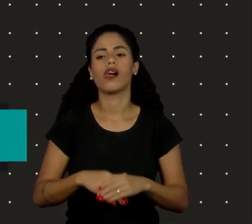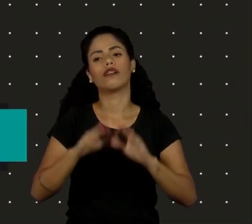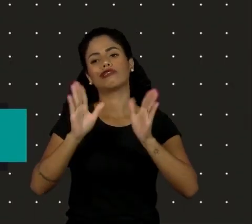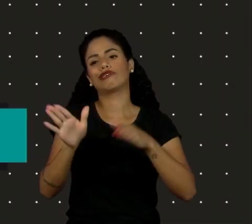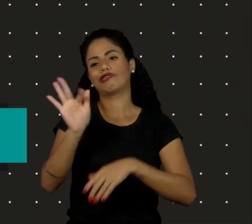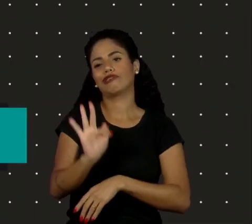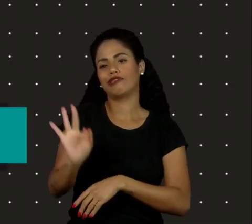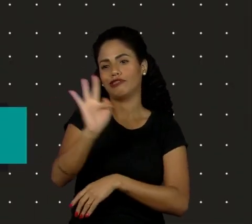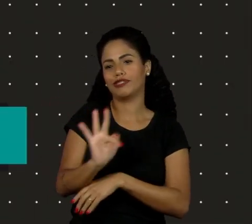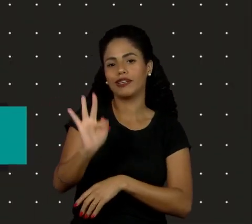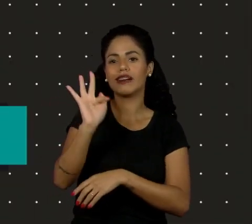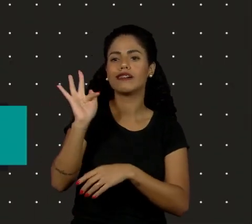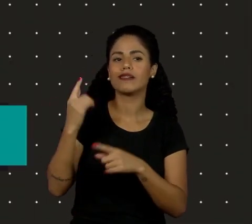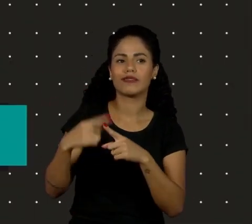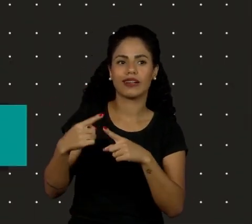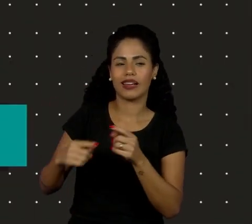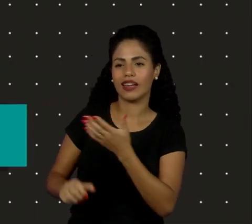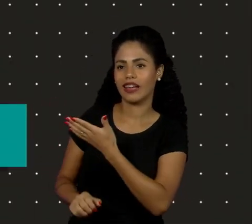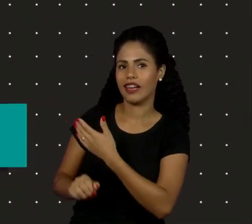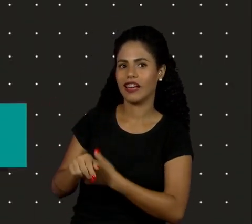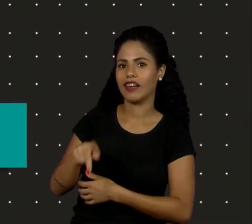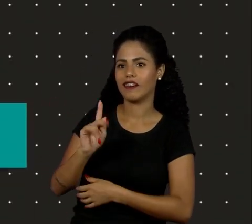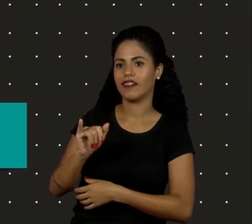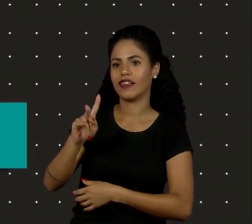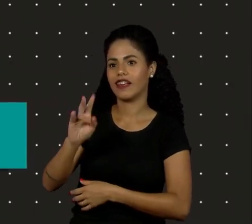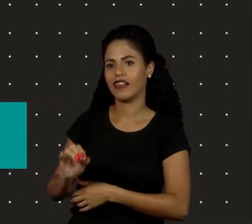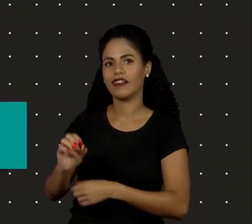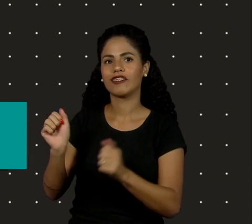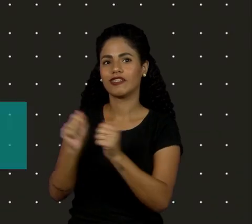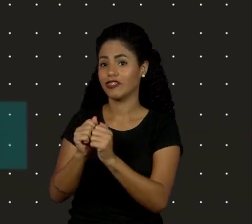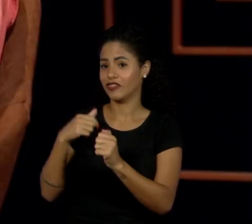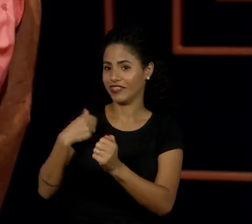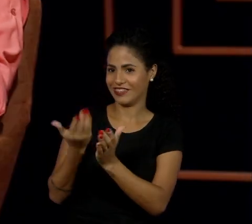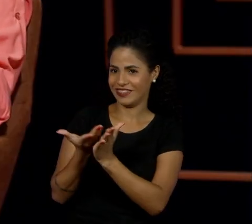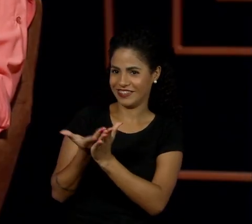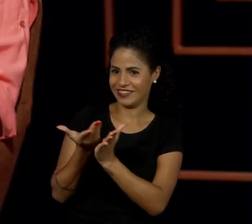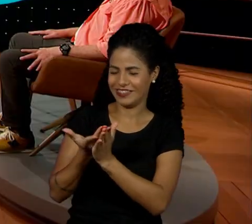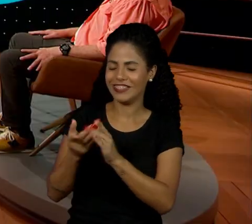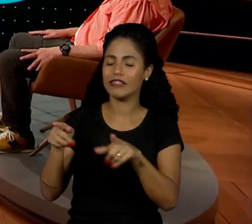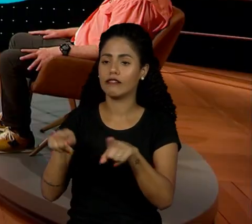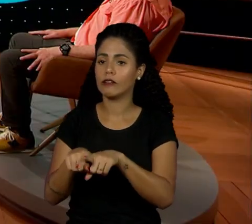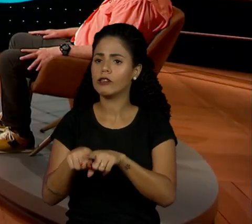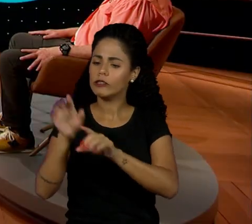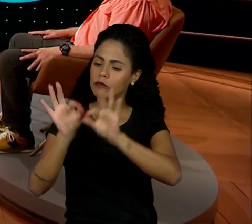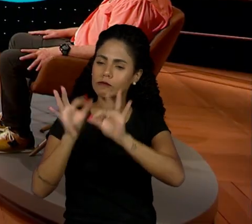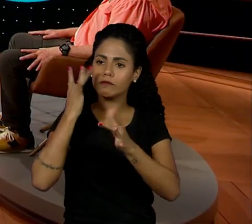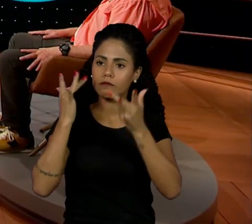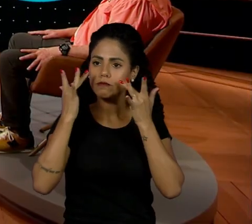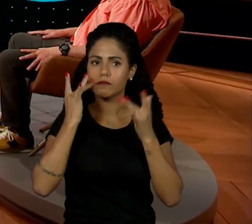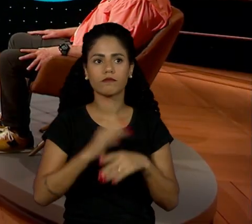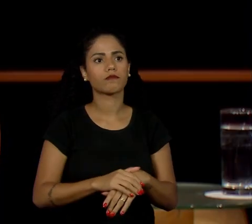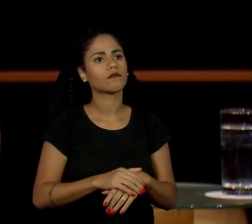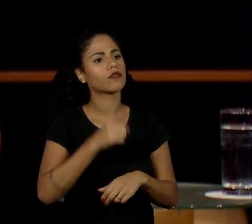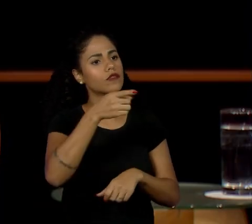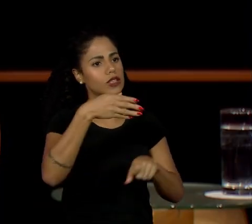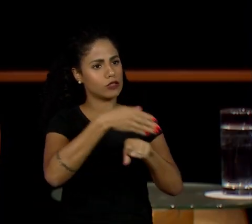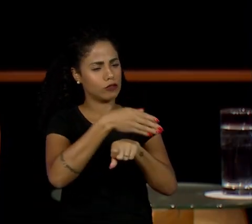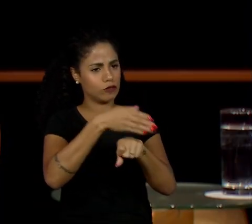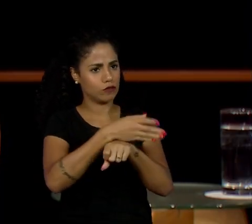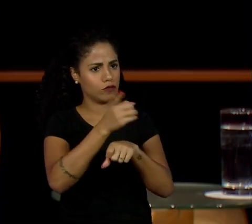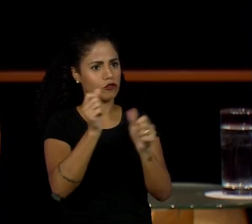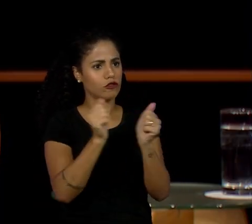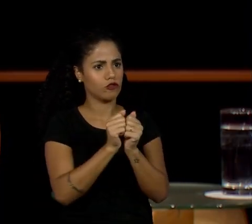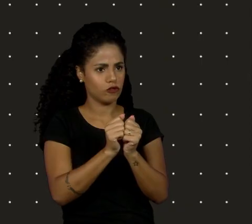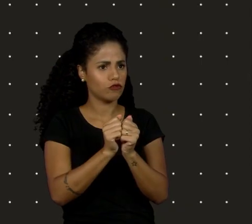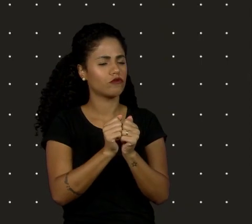Kiko fazia faculdade com a gente também. Aí a gente tinha montado umas peças na faculdade. Você entrou no Hair substituindo o